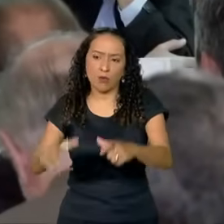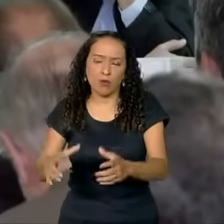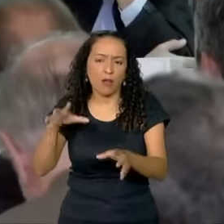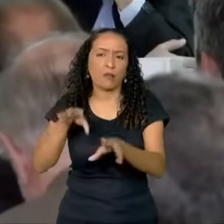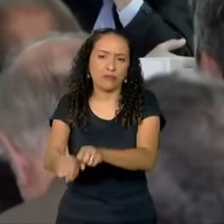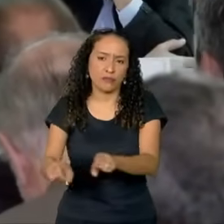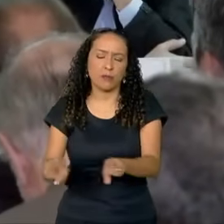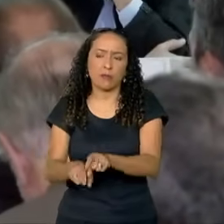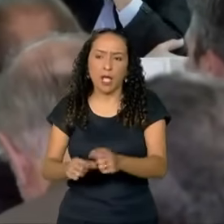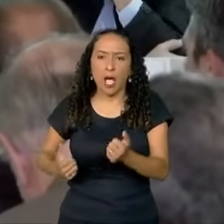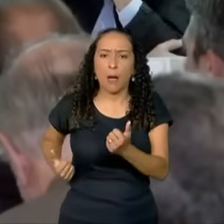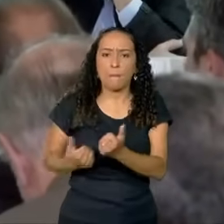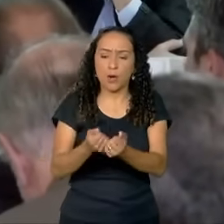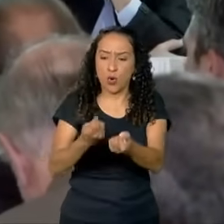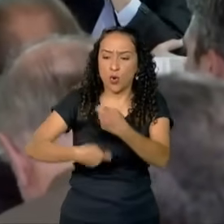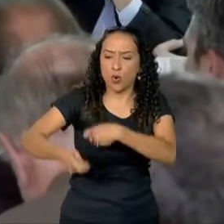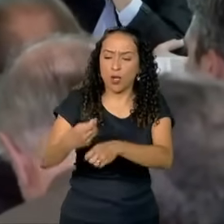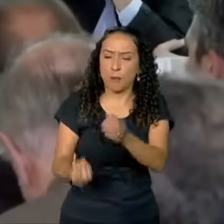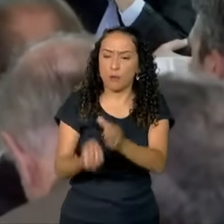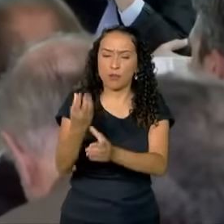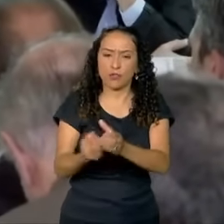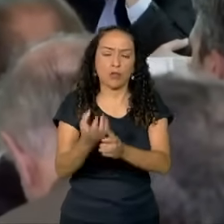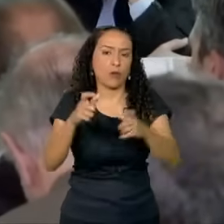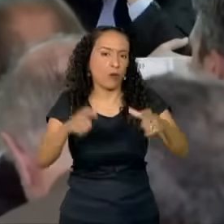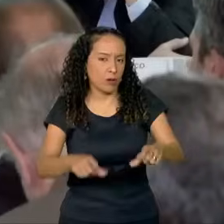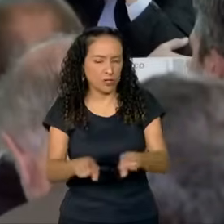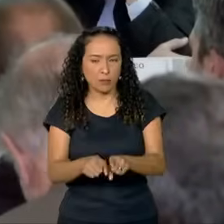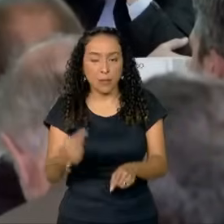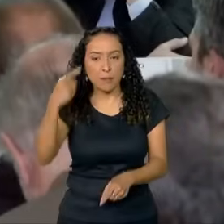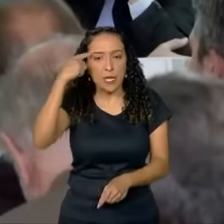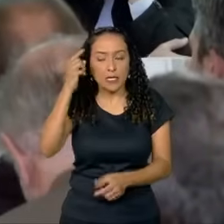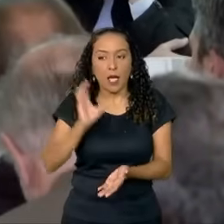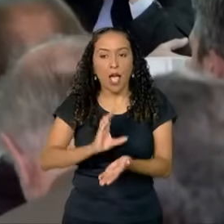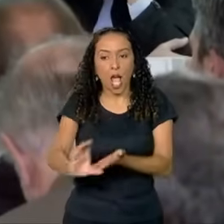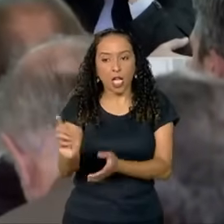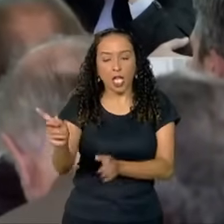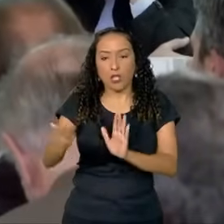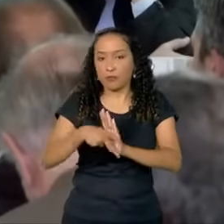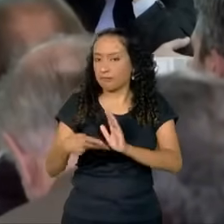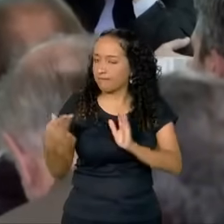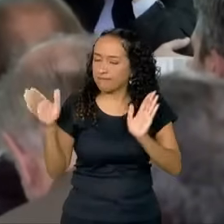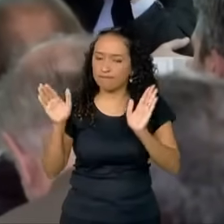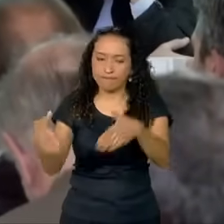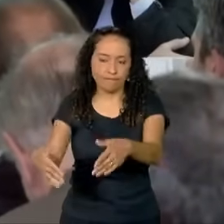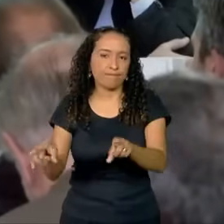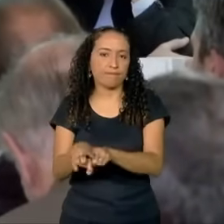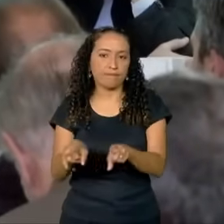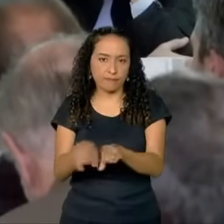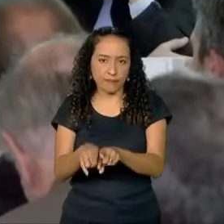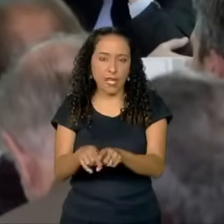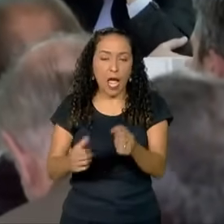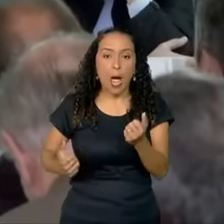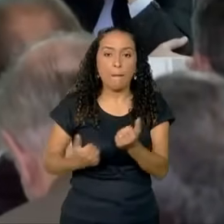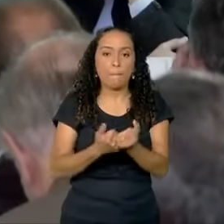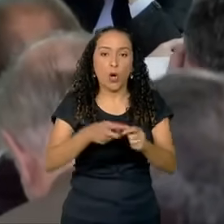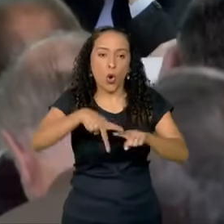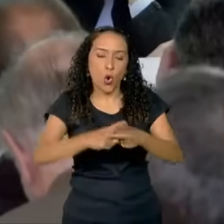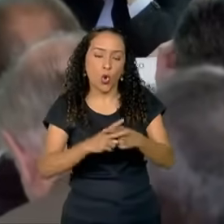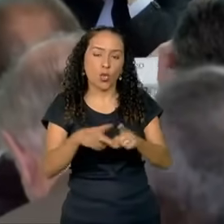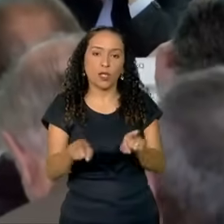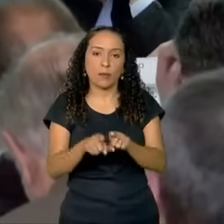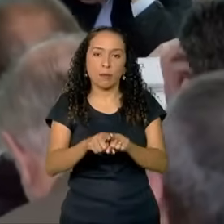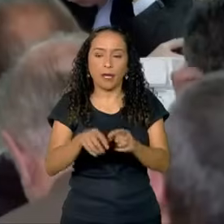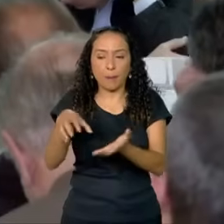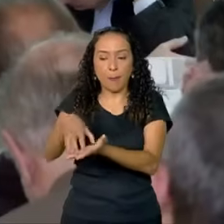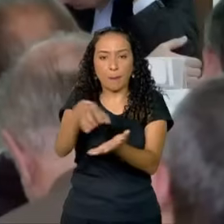aos negócios e à produção local, vai ter que pensar a linha de crédito excepcional, enfim, no apoio à reconstrução e restabelecimento